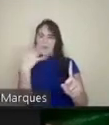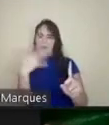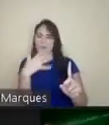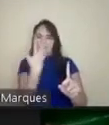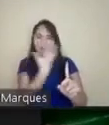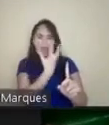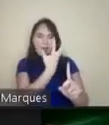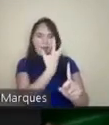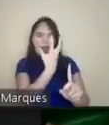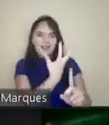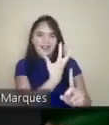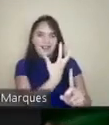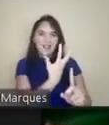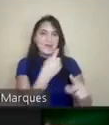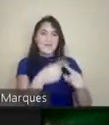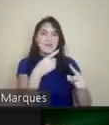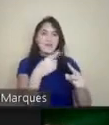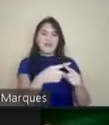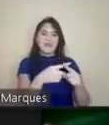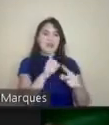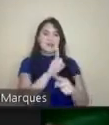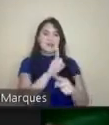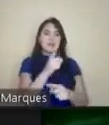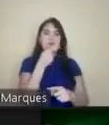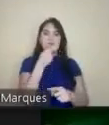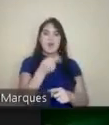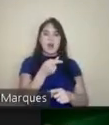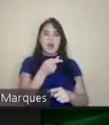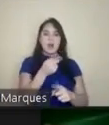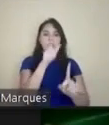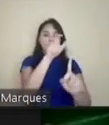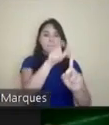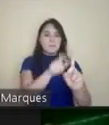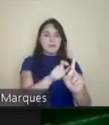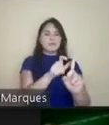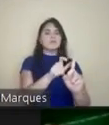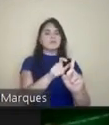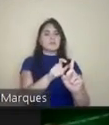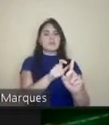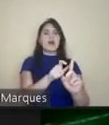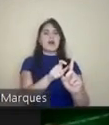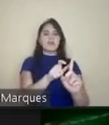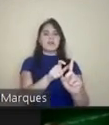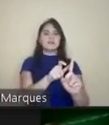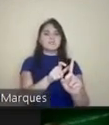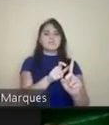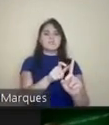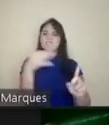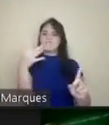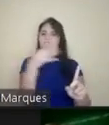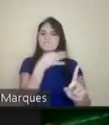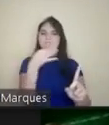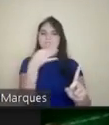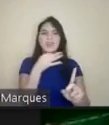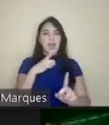fala. Ele é o cara, né? Ele não dá ousadia para ninguém, eu acho massa. Eu tenho uns amigos